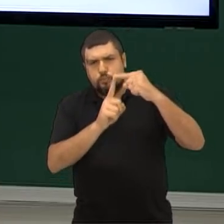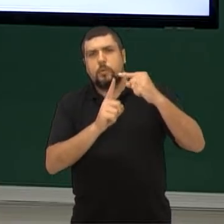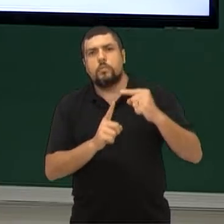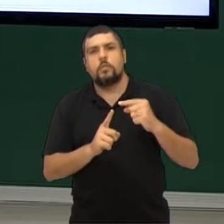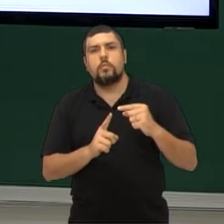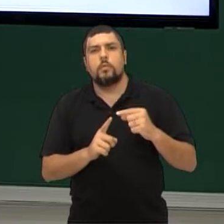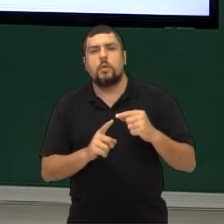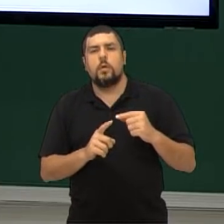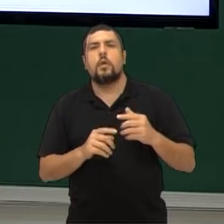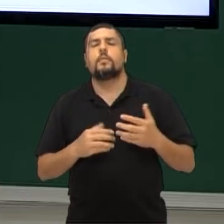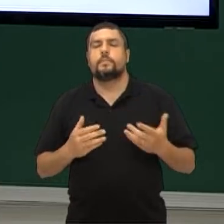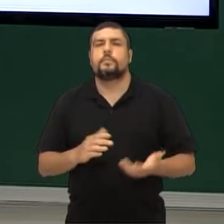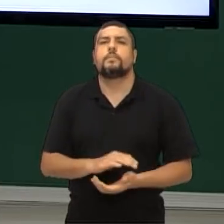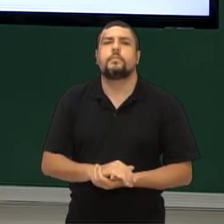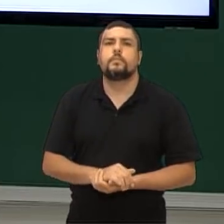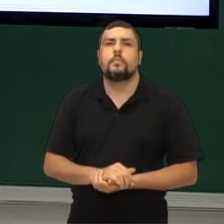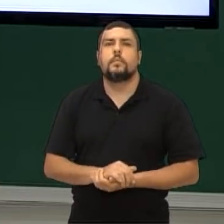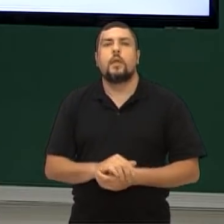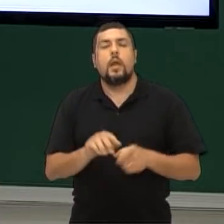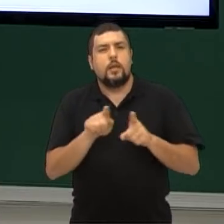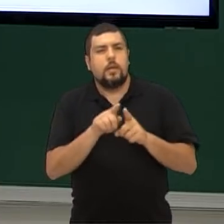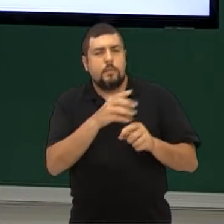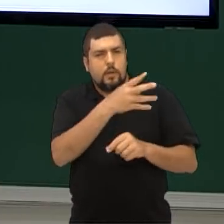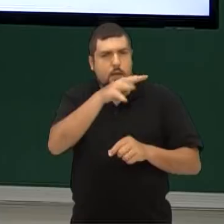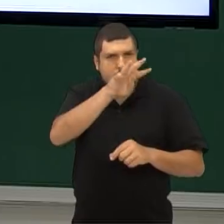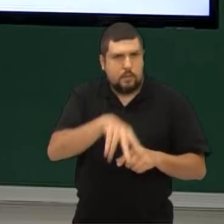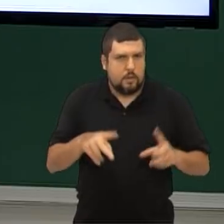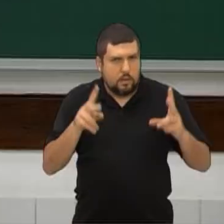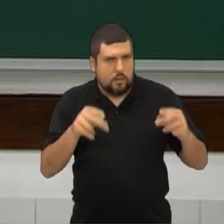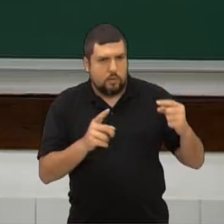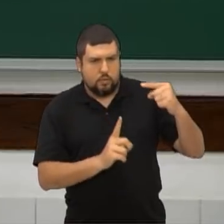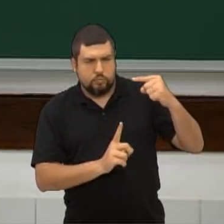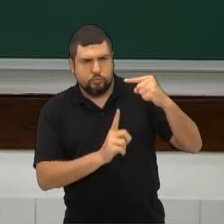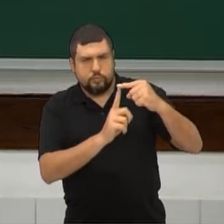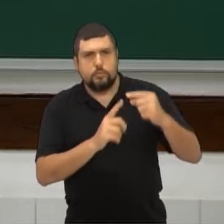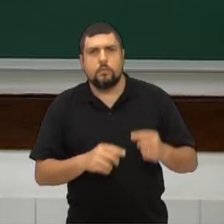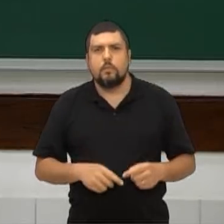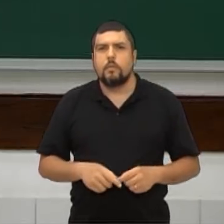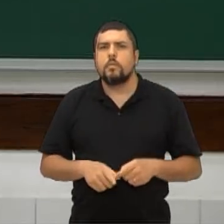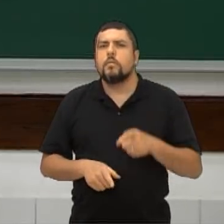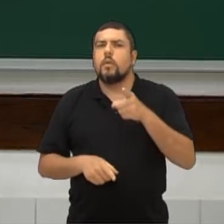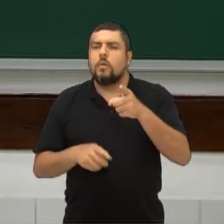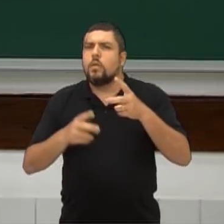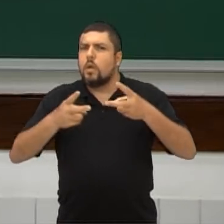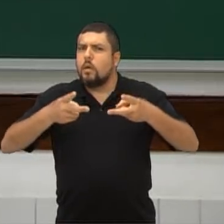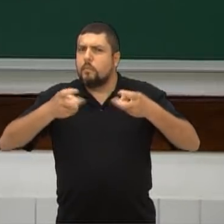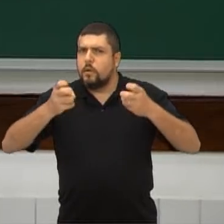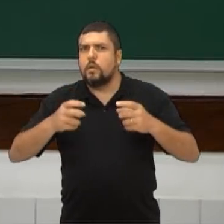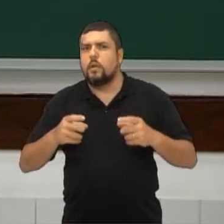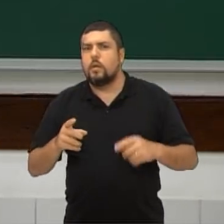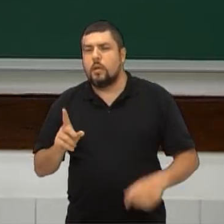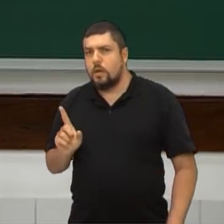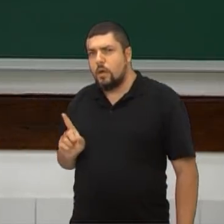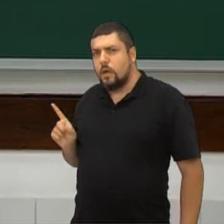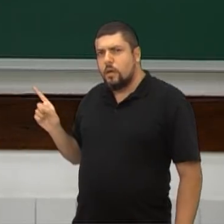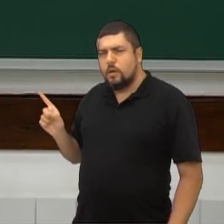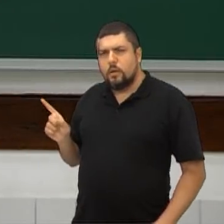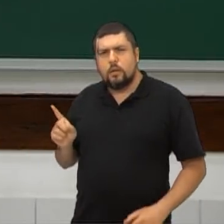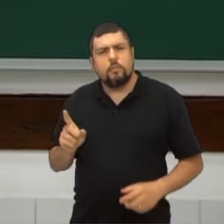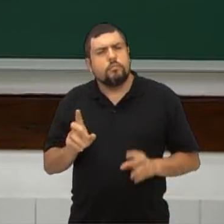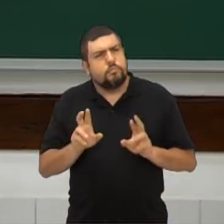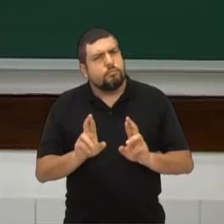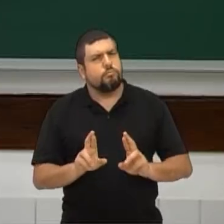verticalmente e horizontalmente. Eu quero que vocês separem uma coisa nesse gráfico, que ele não está reto,